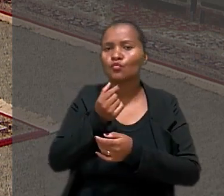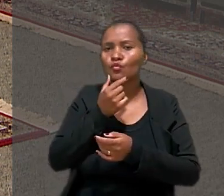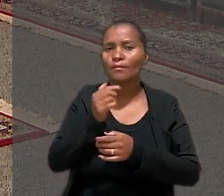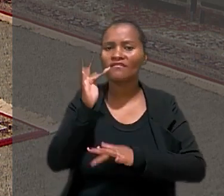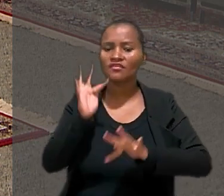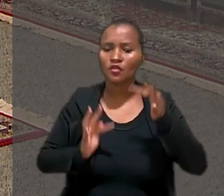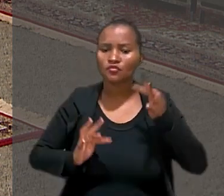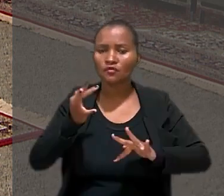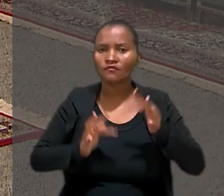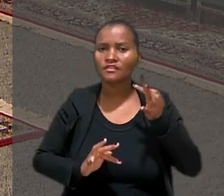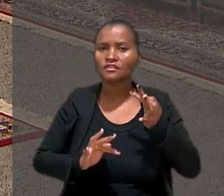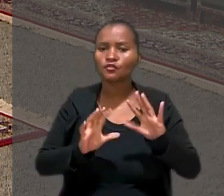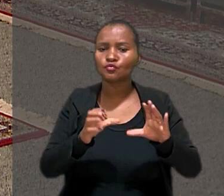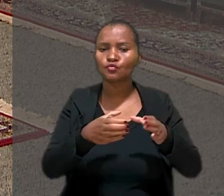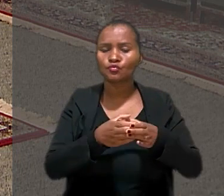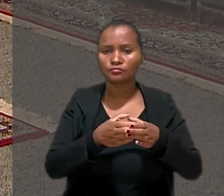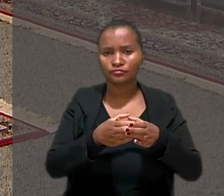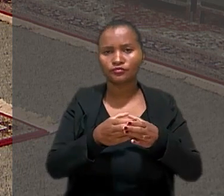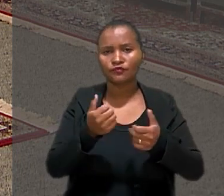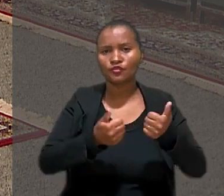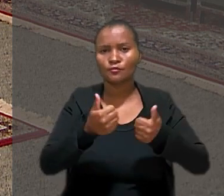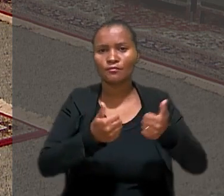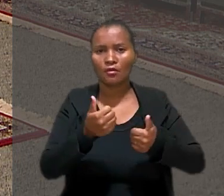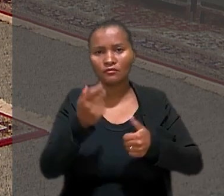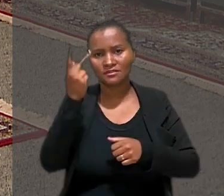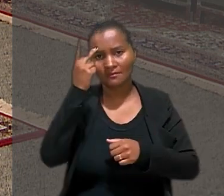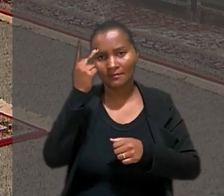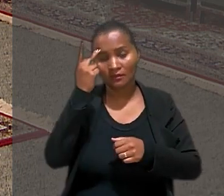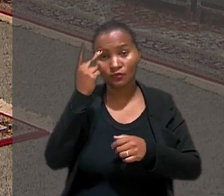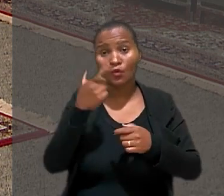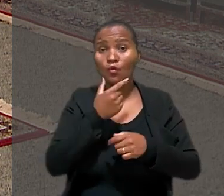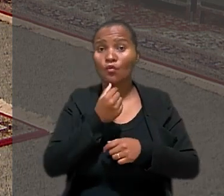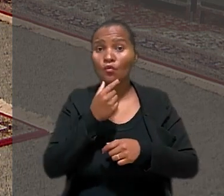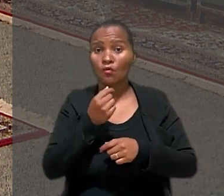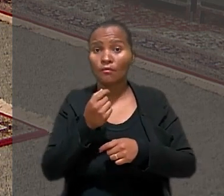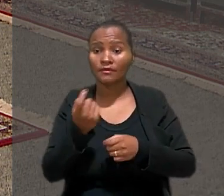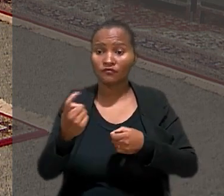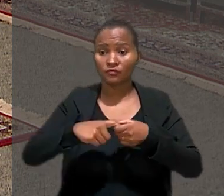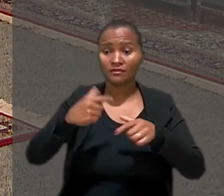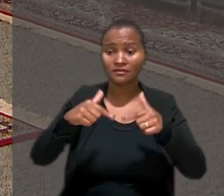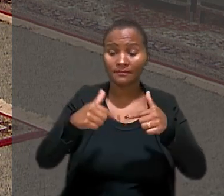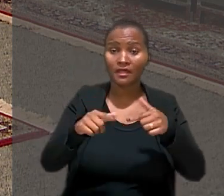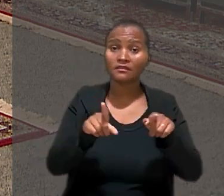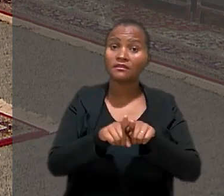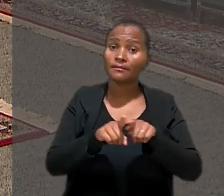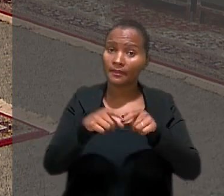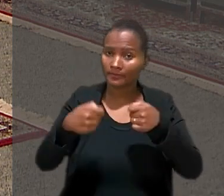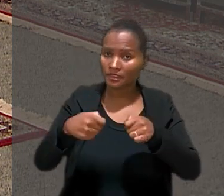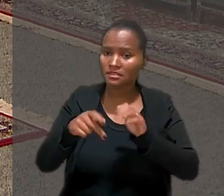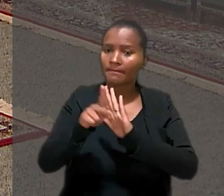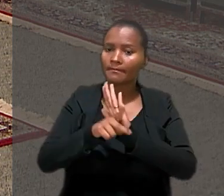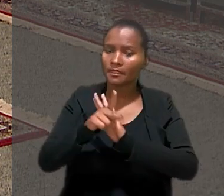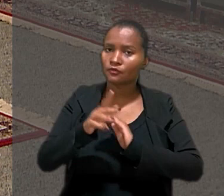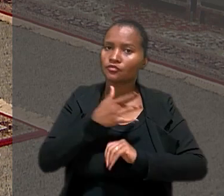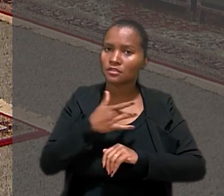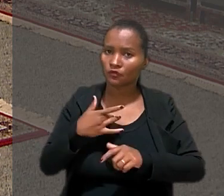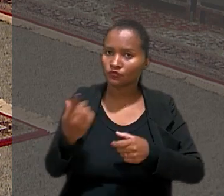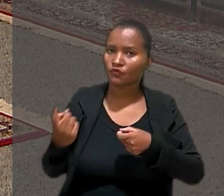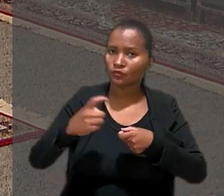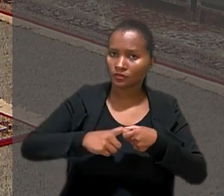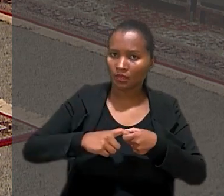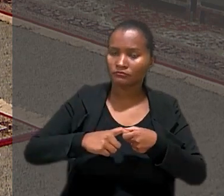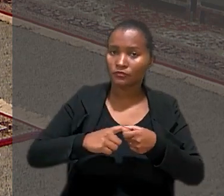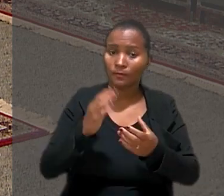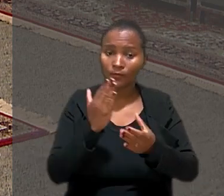do fisiologista do São Paulo Futebol Clube. Além da reintegração ao emprego, o time deve restabelecer o plano de saúde.